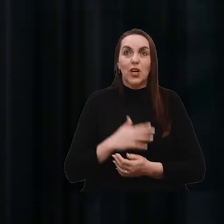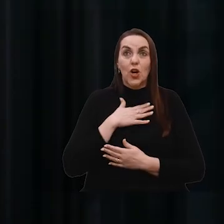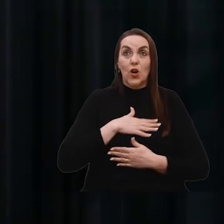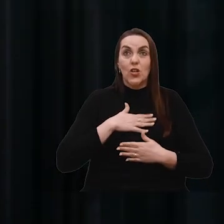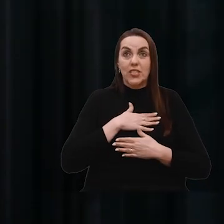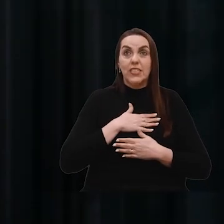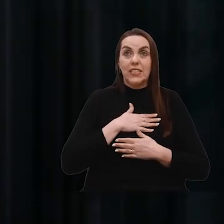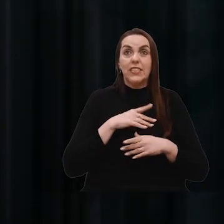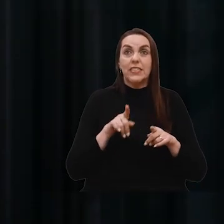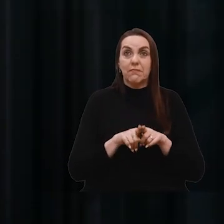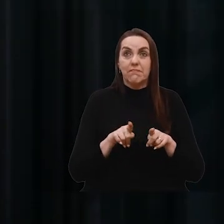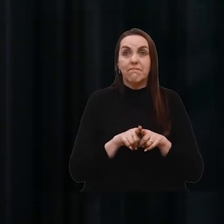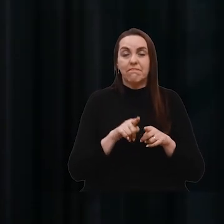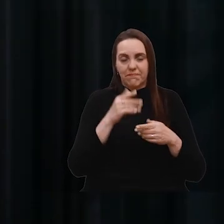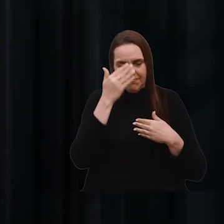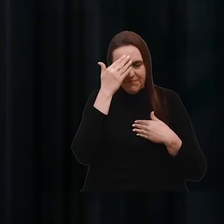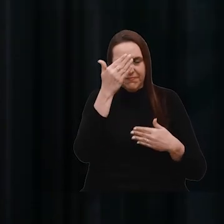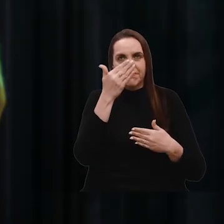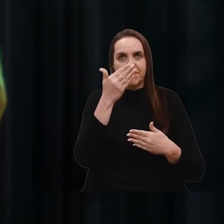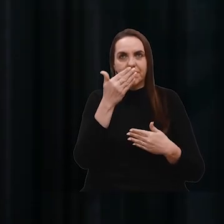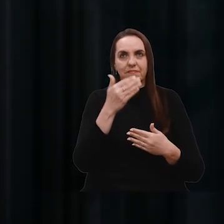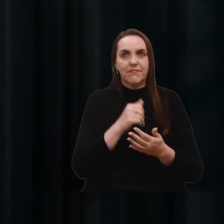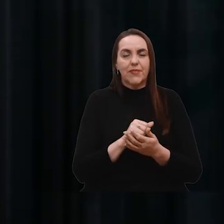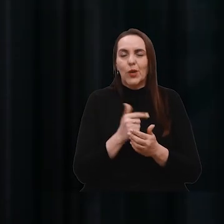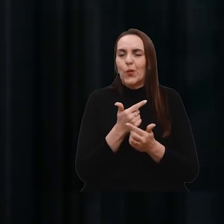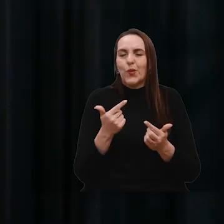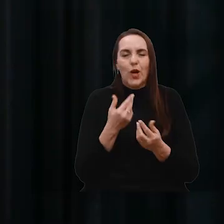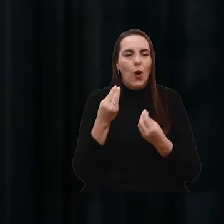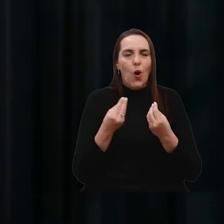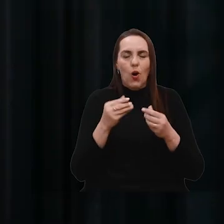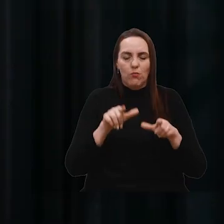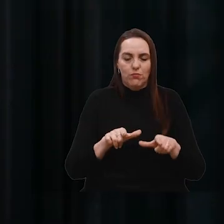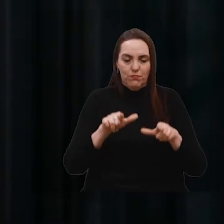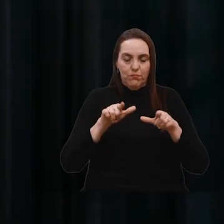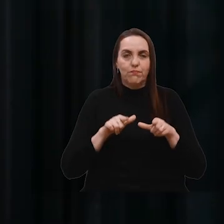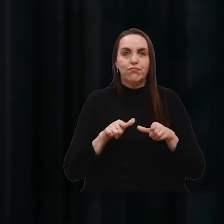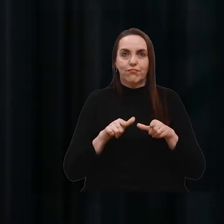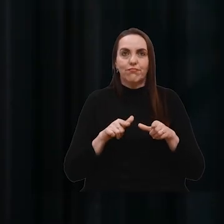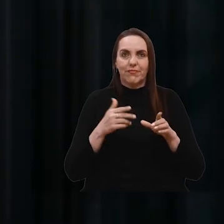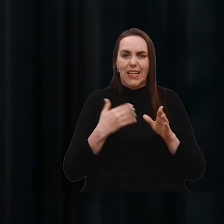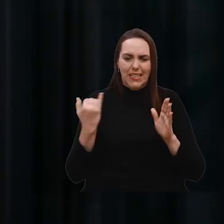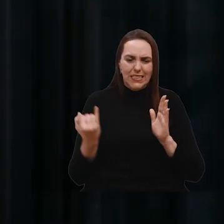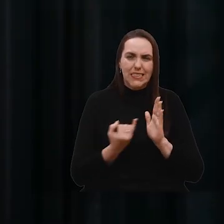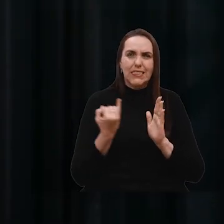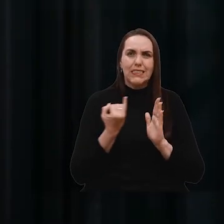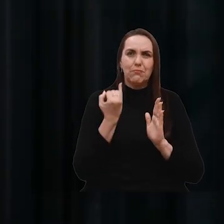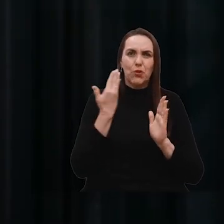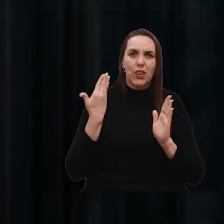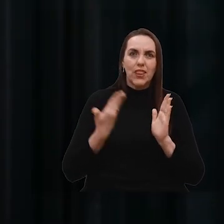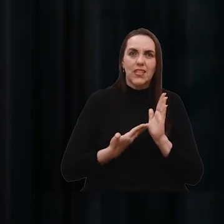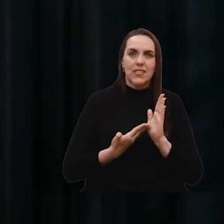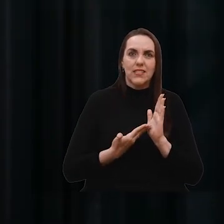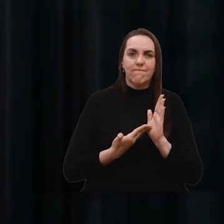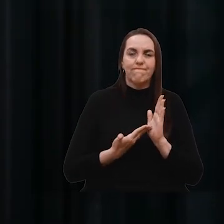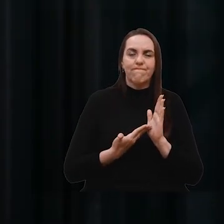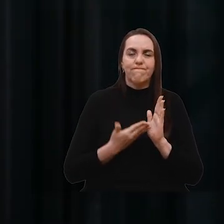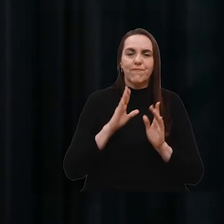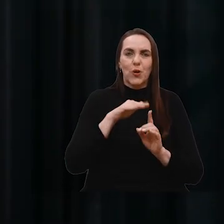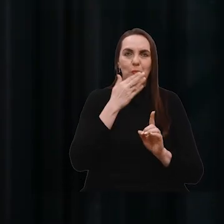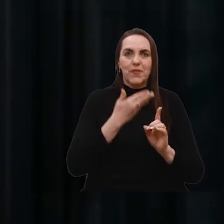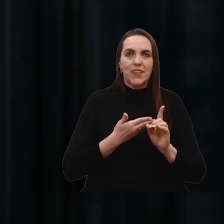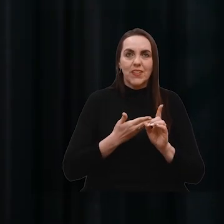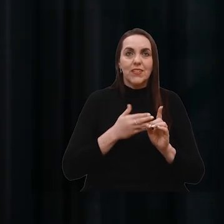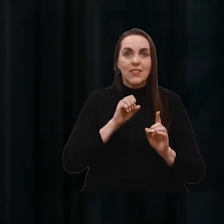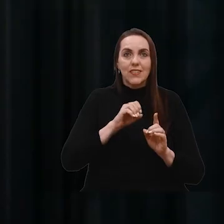agradecido a ti. Gostaria de agradecer e citar, eu não tenho como receber uma comenda desse tamanho, dessa